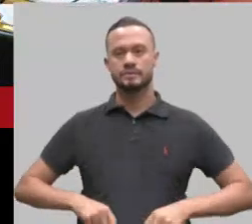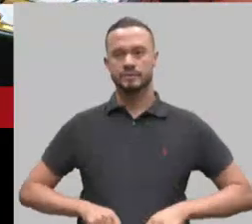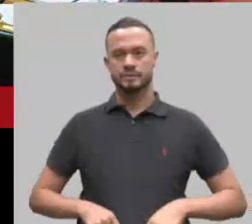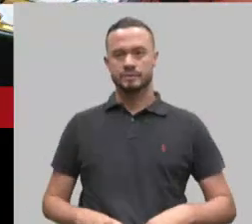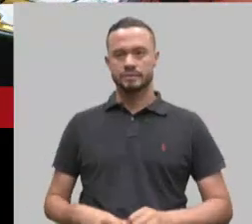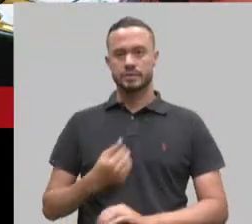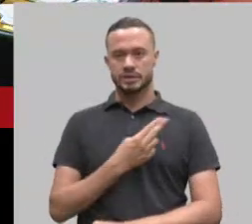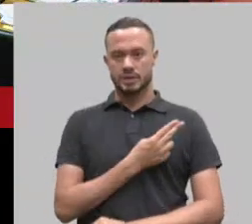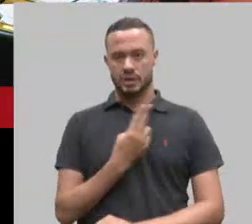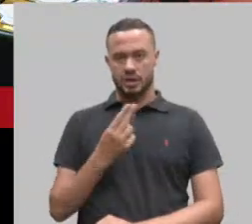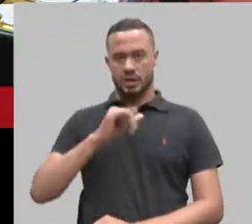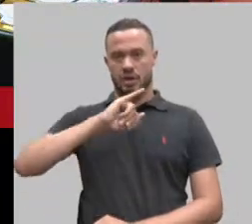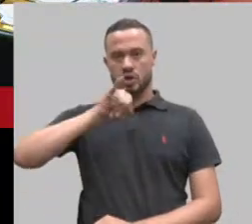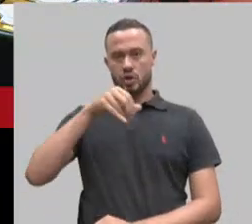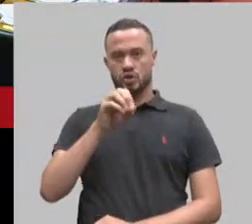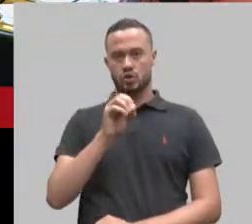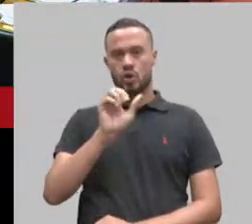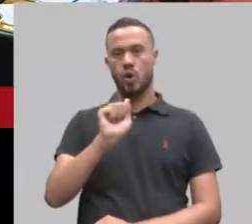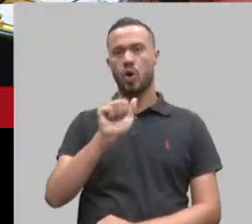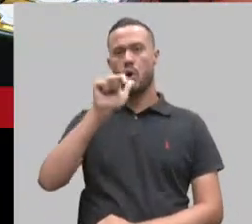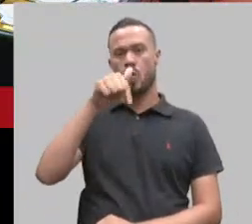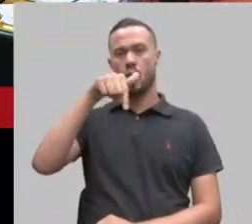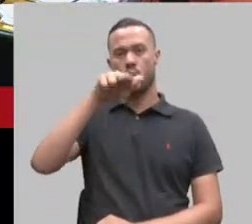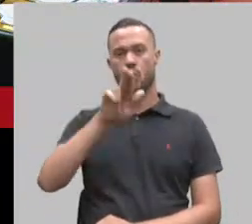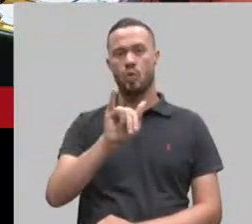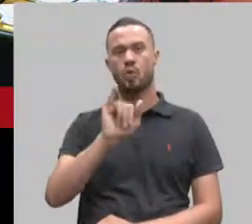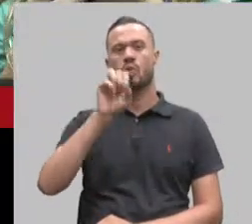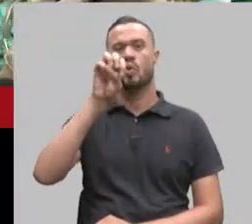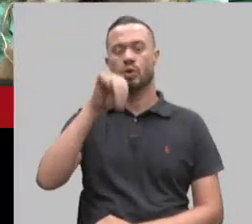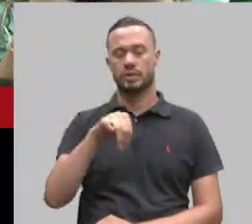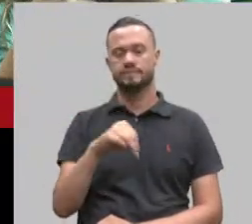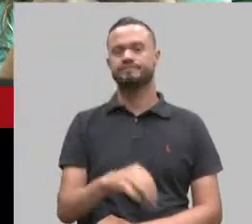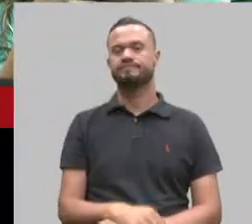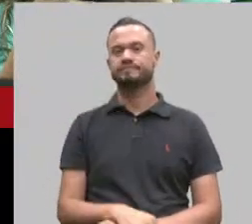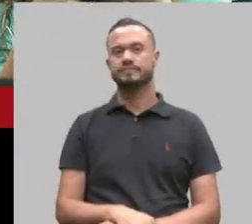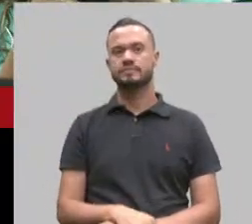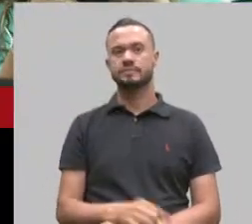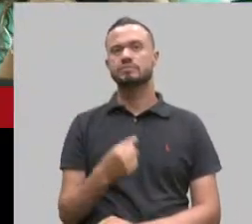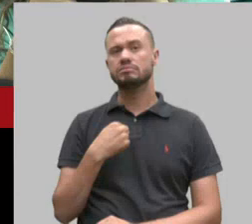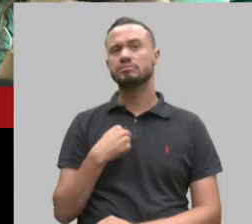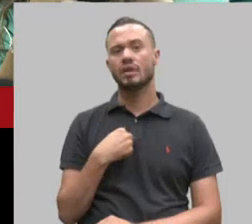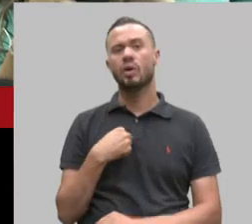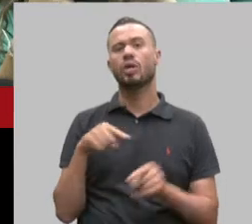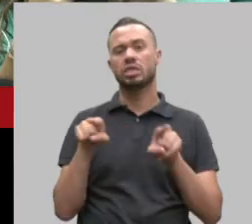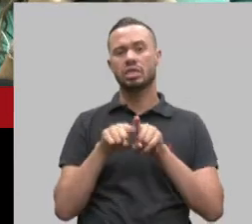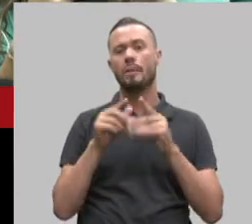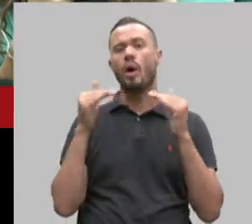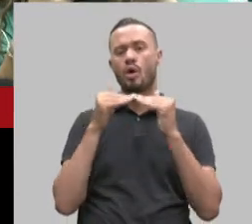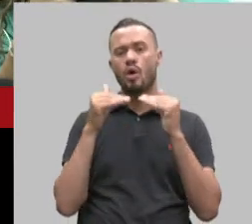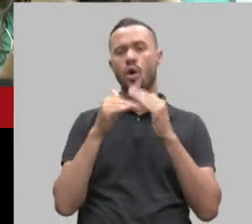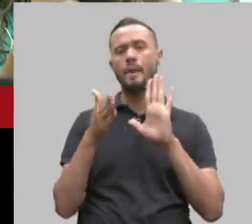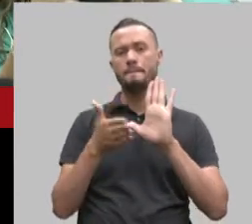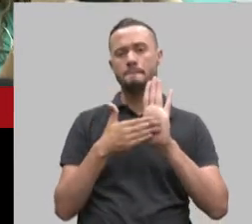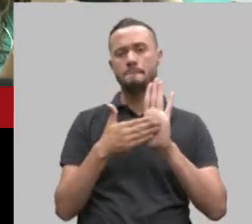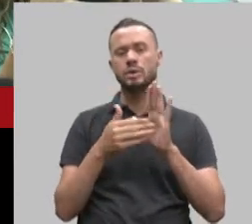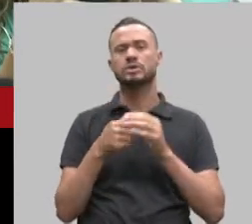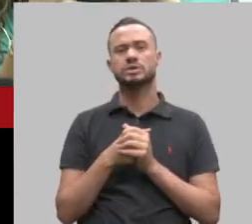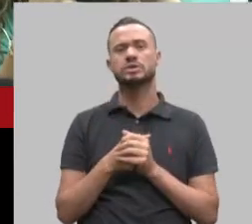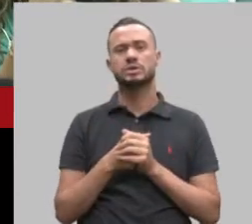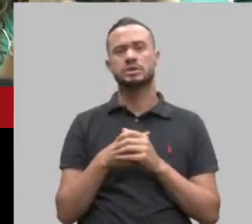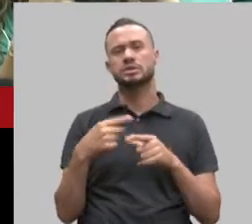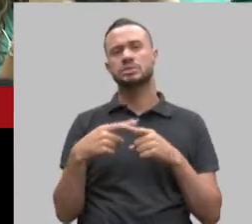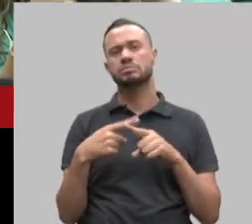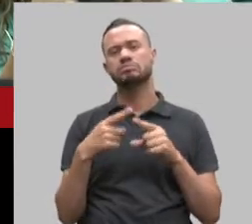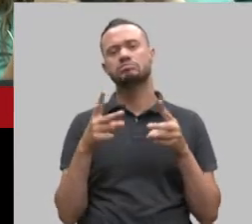Joaquim eu sou de São Pedro da União e eu sou totalmente favorável a essa proposta p é o que eu tenho visto na minha